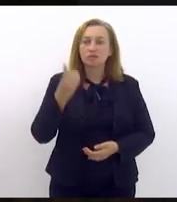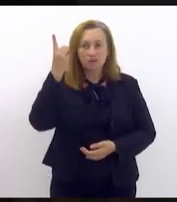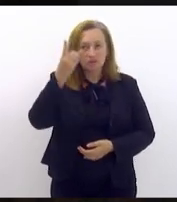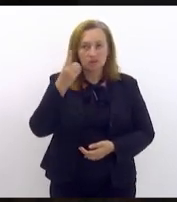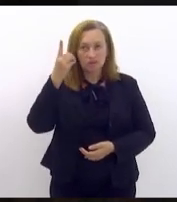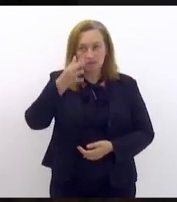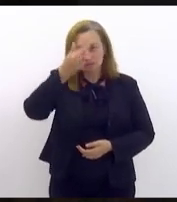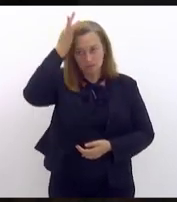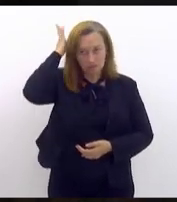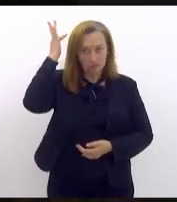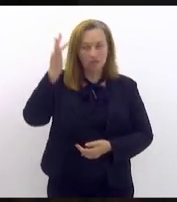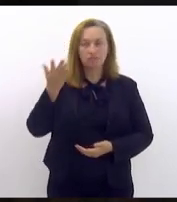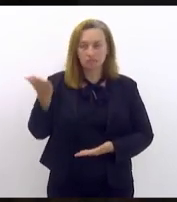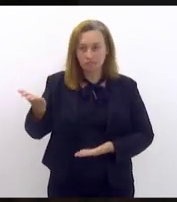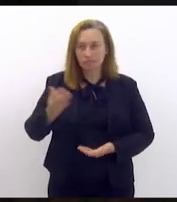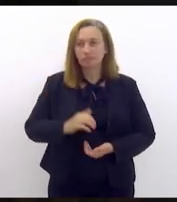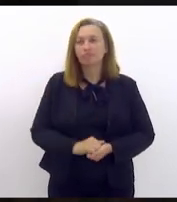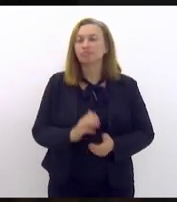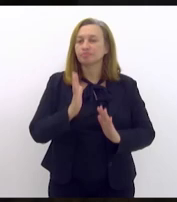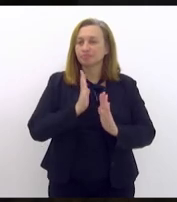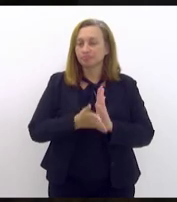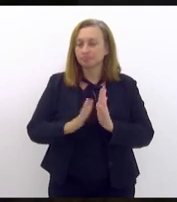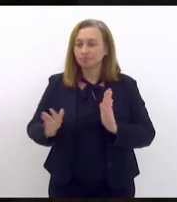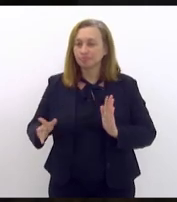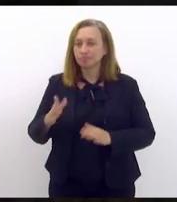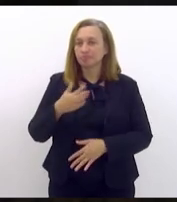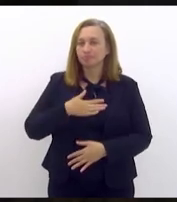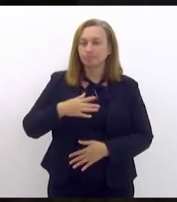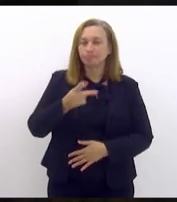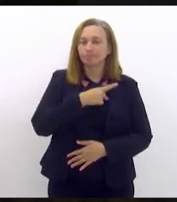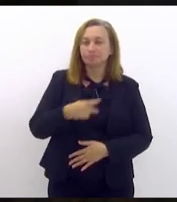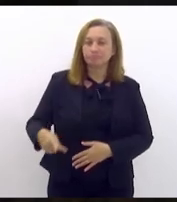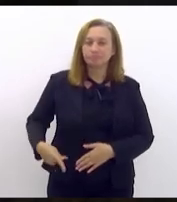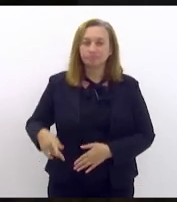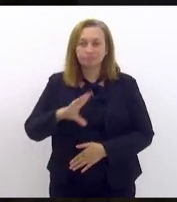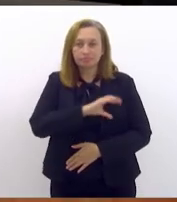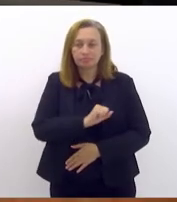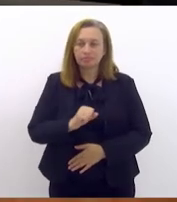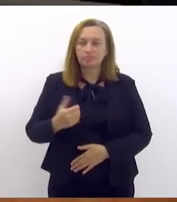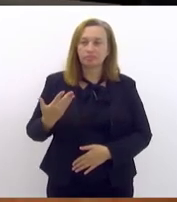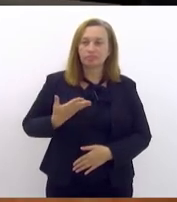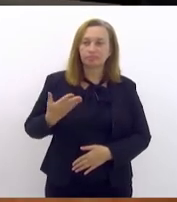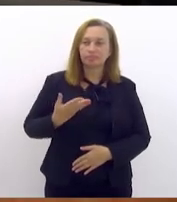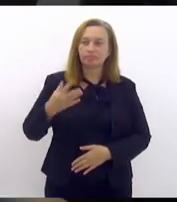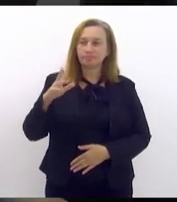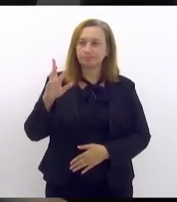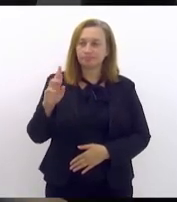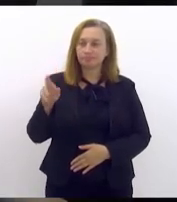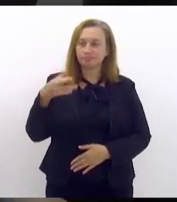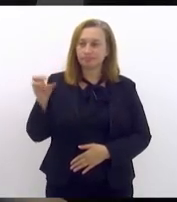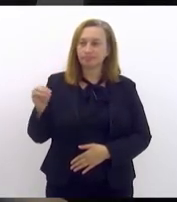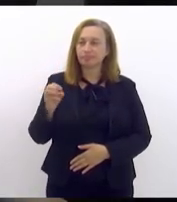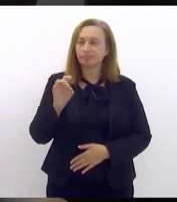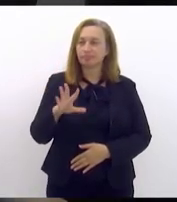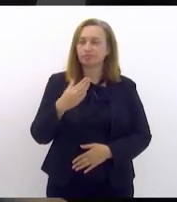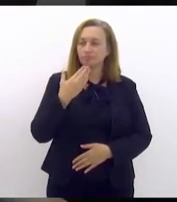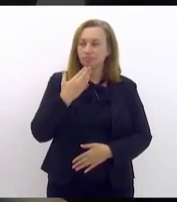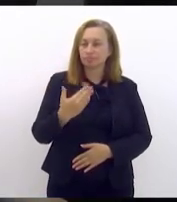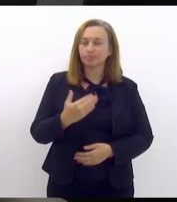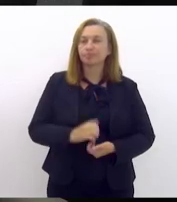Fred Pacheco, por gentileza. Pela ordem, meu presidente querido, meu amigo Brazão, eu queria apenas fazer